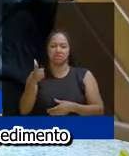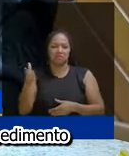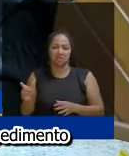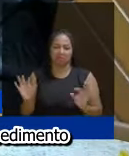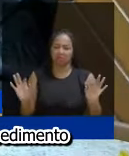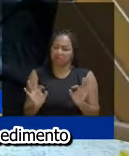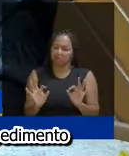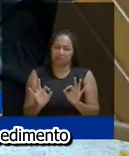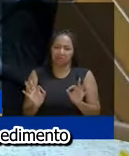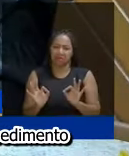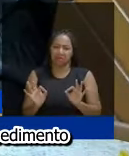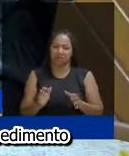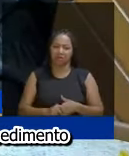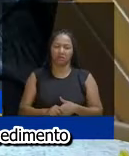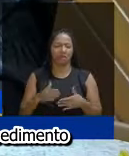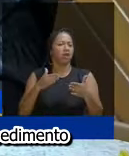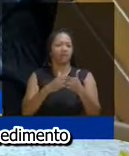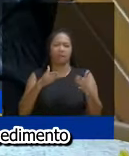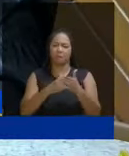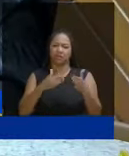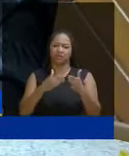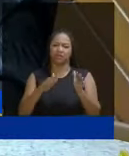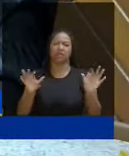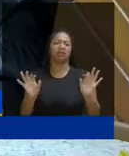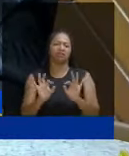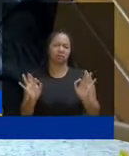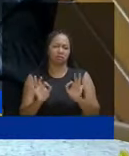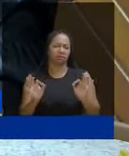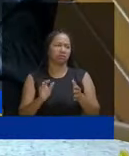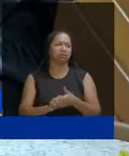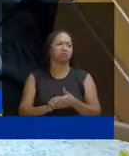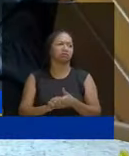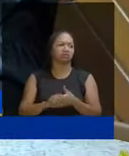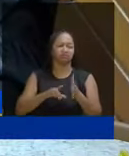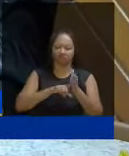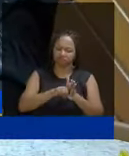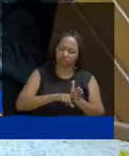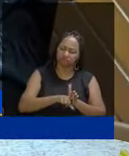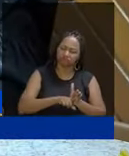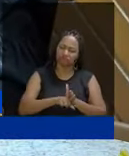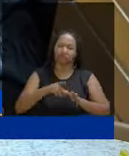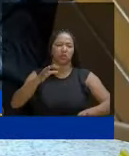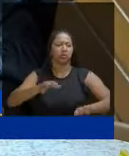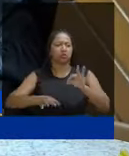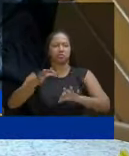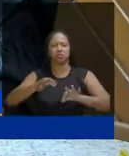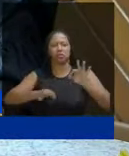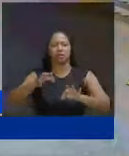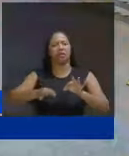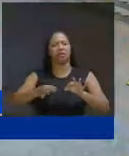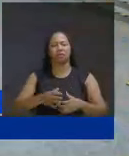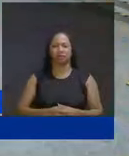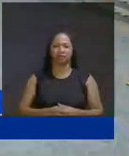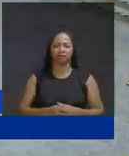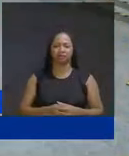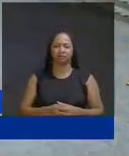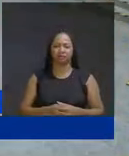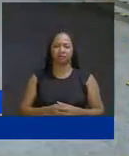tenho nenhum tipo de impedimento ou suspeição para julgar como assim eu fiz.